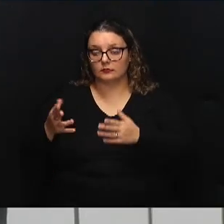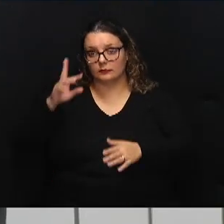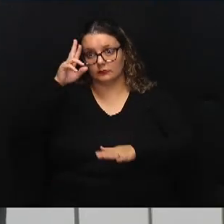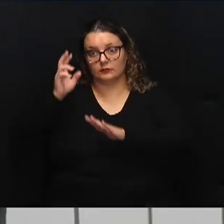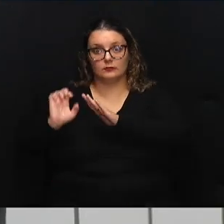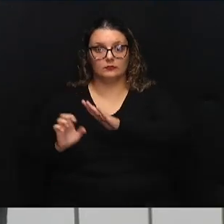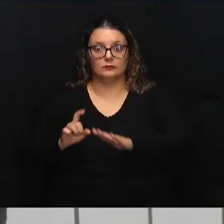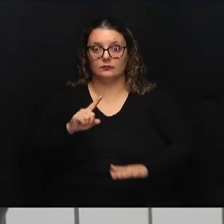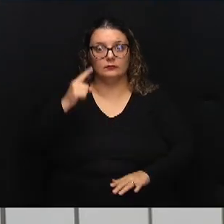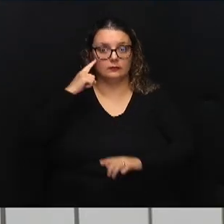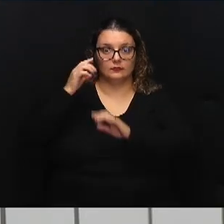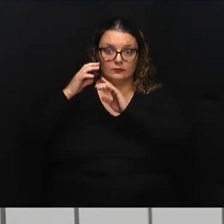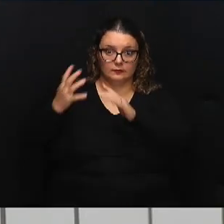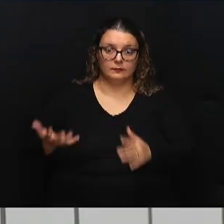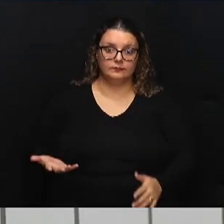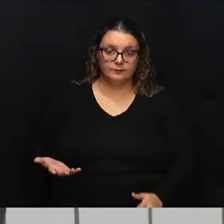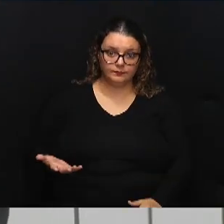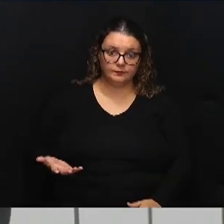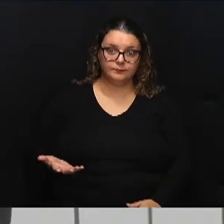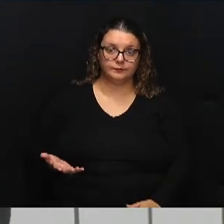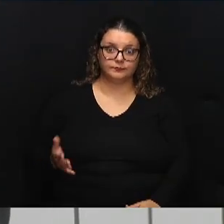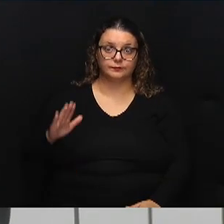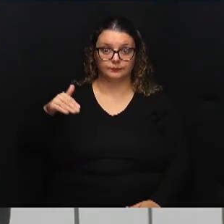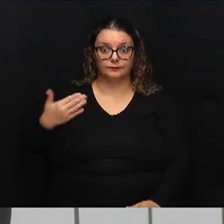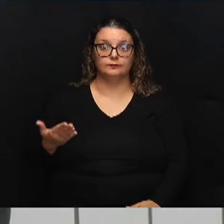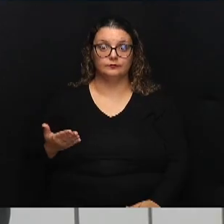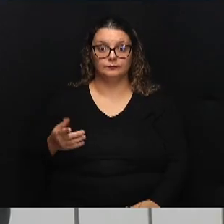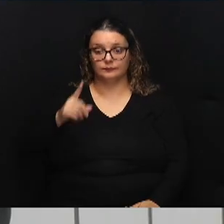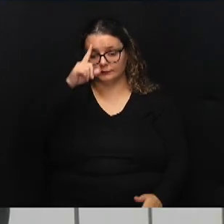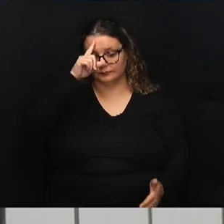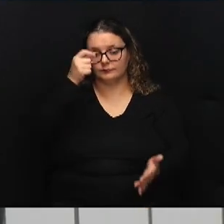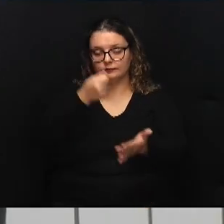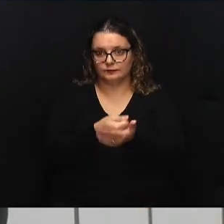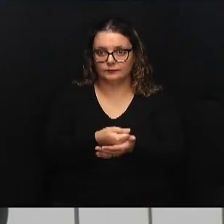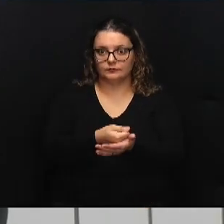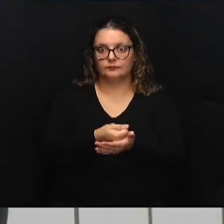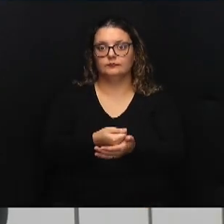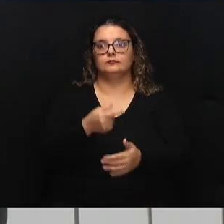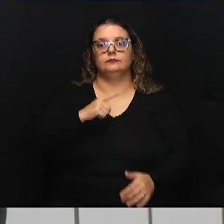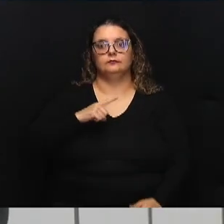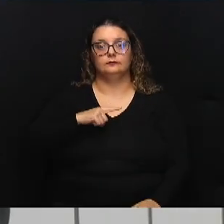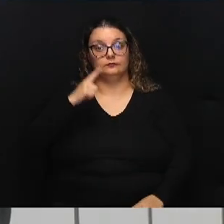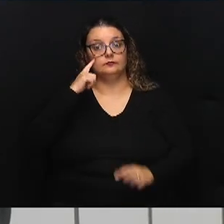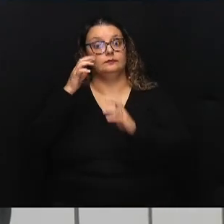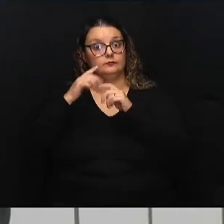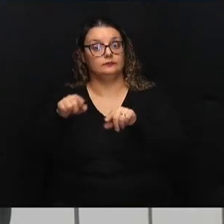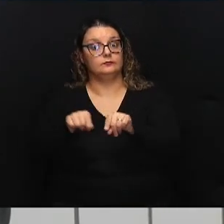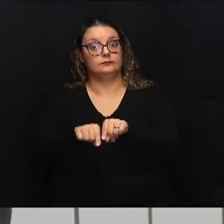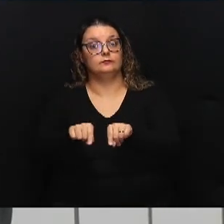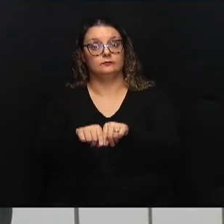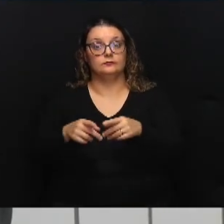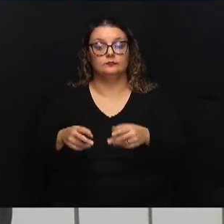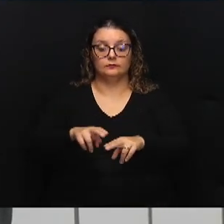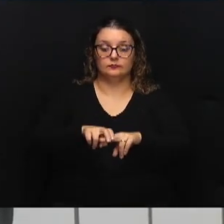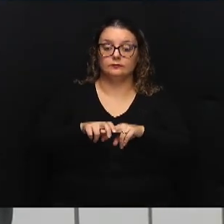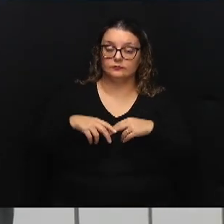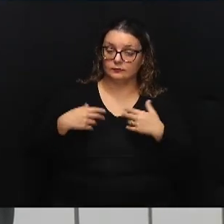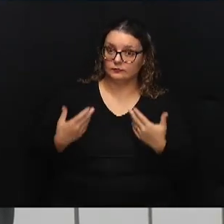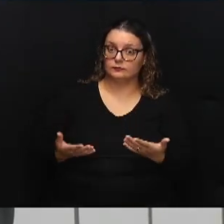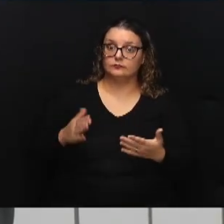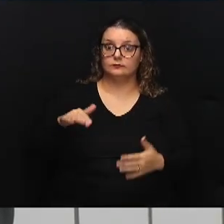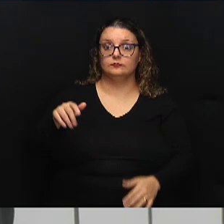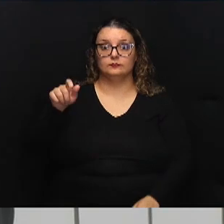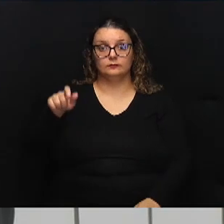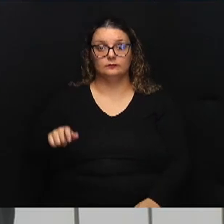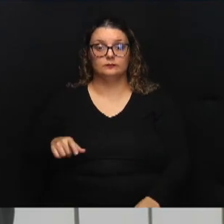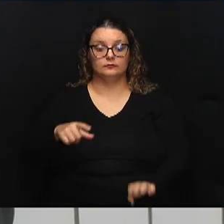você não pensa assim, mas a partir do momento que você tomou a decisão, você vai ter que pensar nisso também. Por isso, quando a pessoa